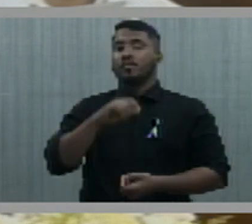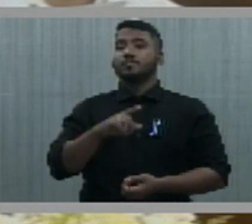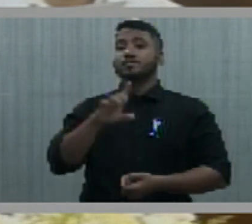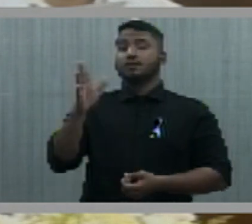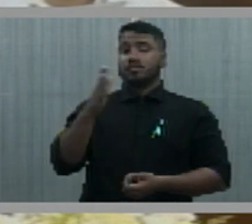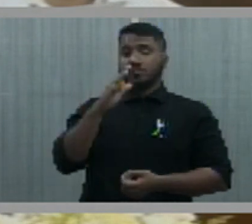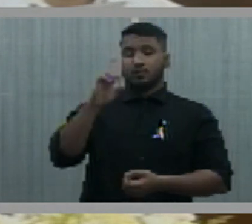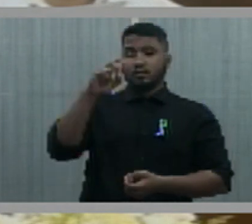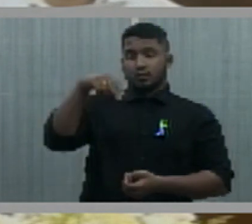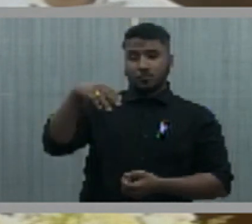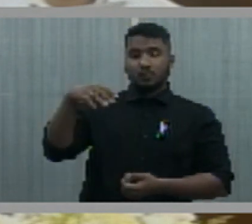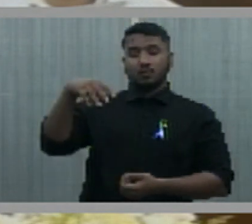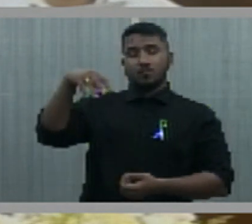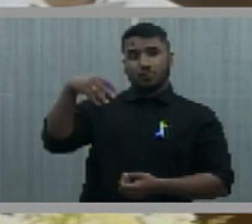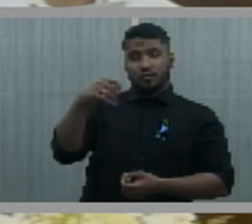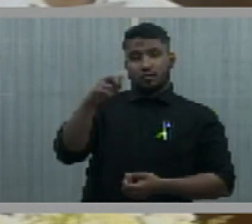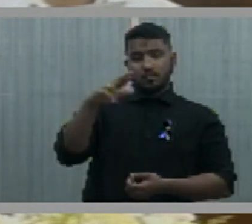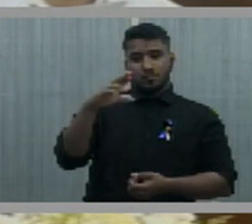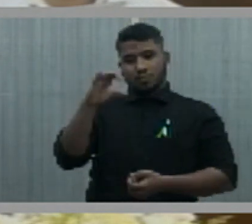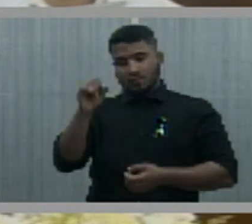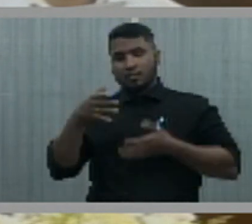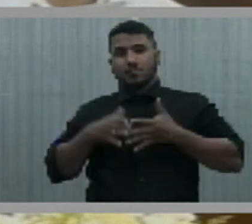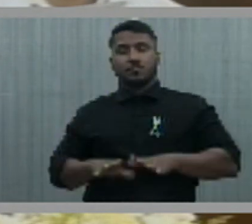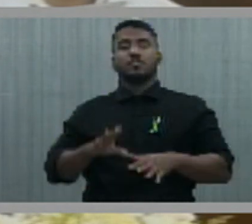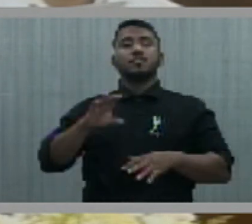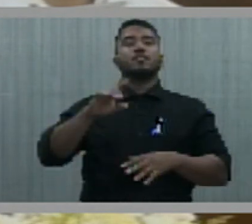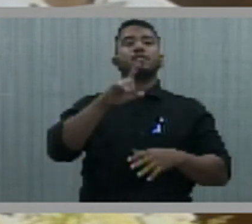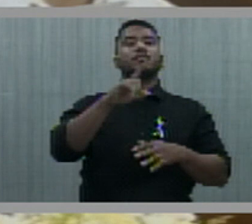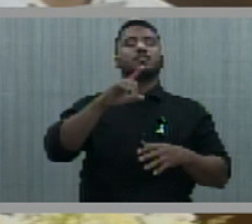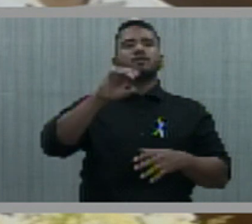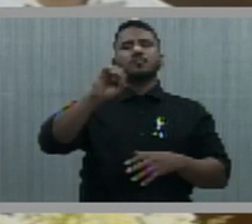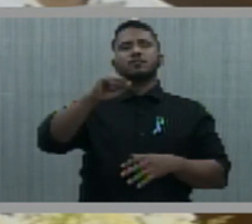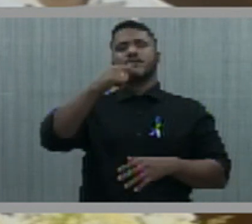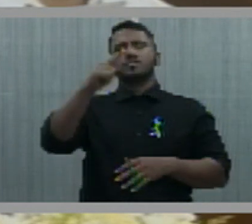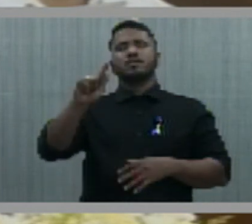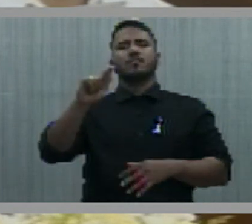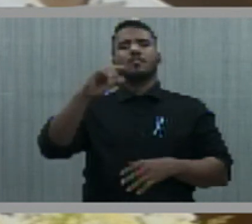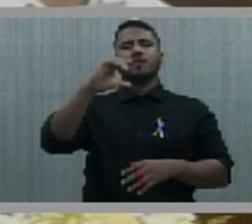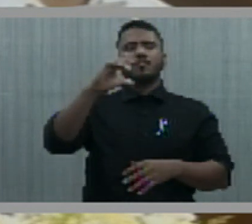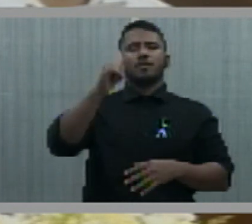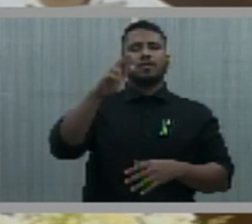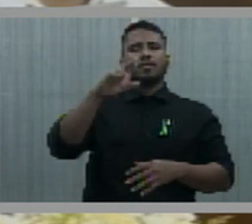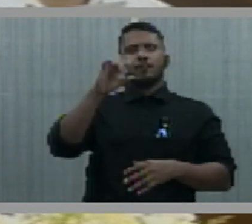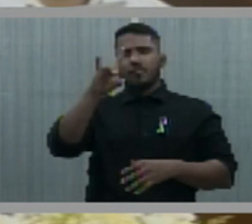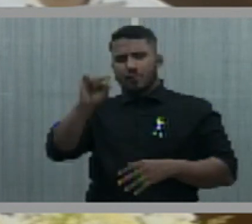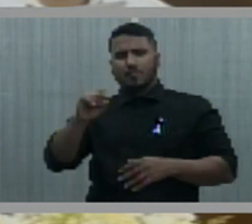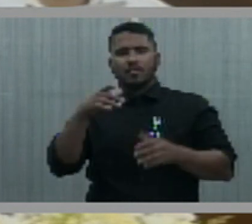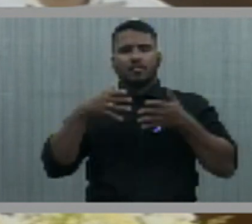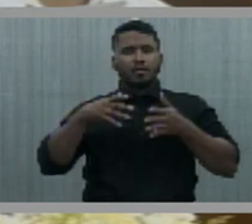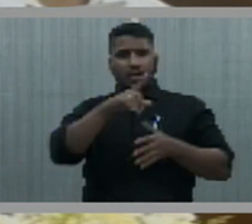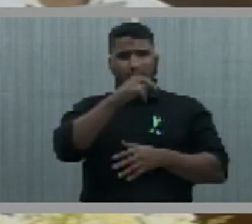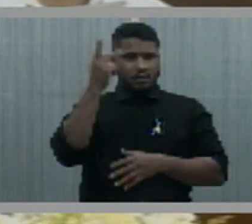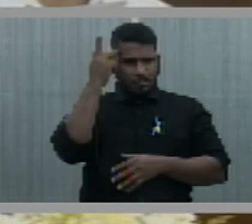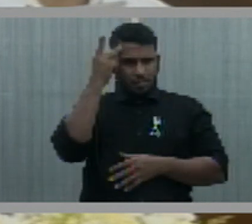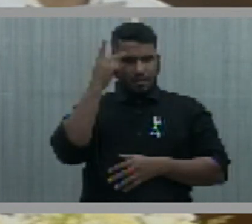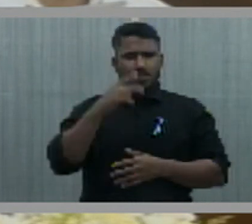Tavone, nasceu em São Carlos, Diocese de São Carlos, São Paulo, em 21 de